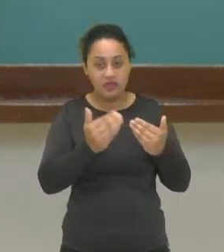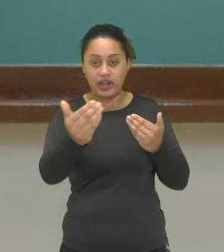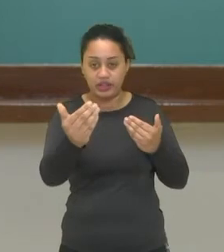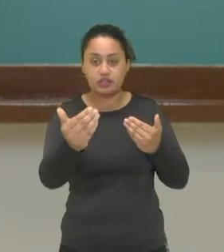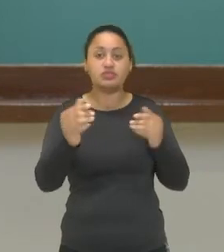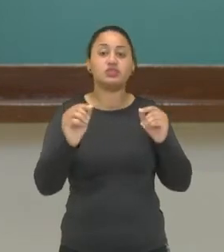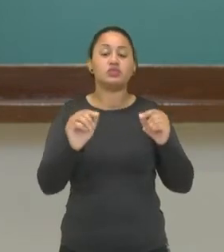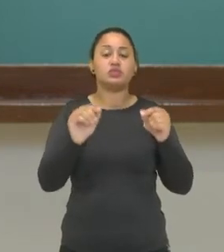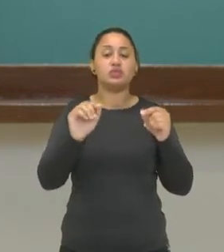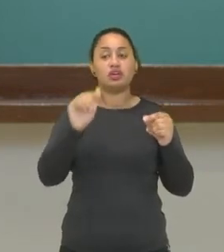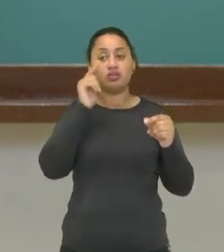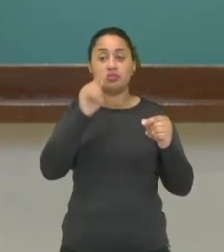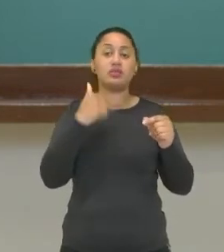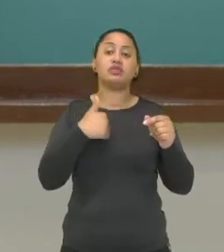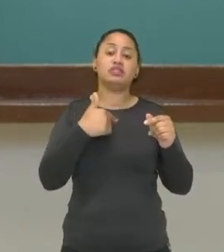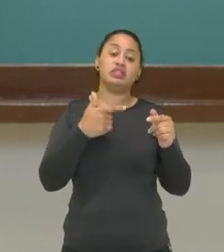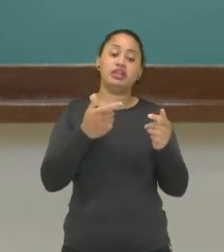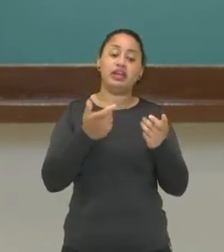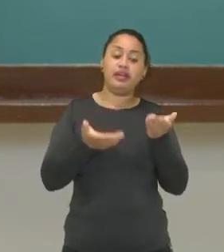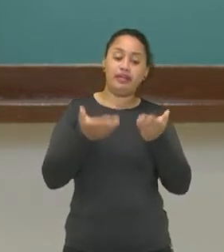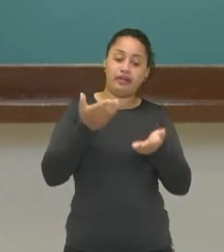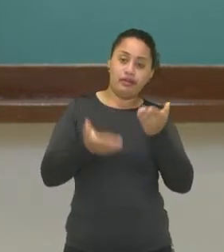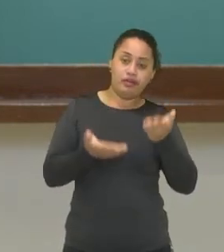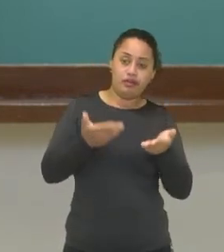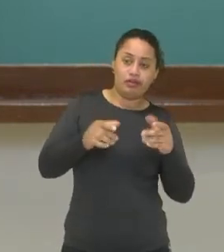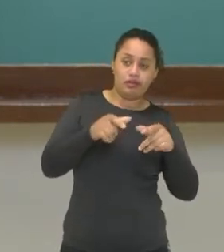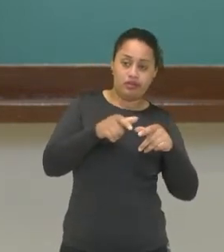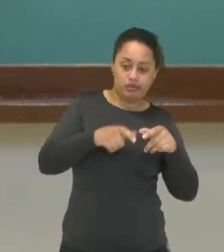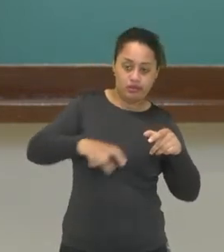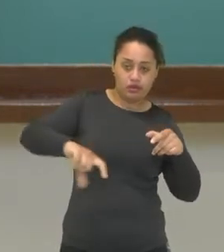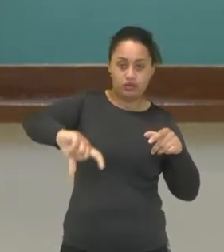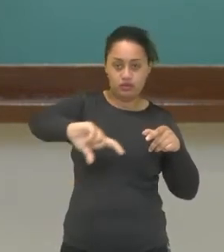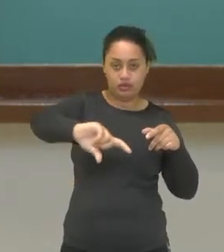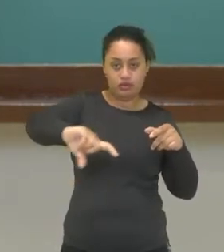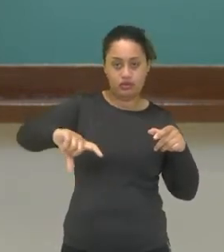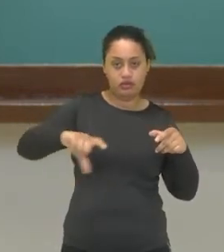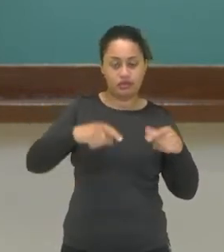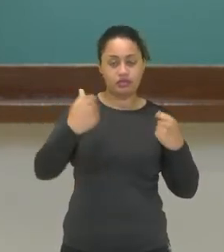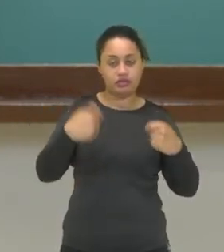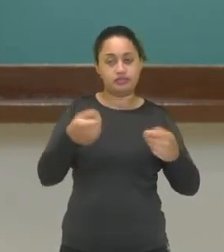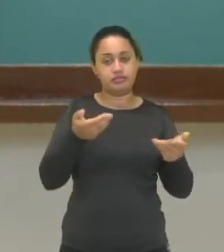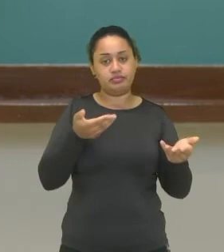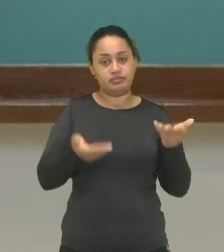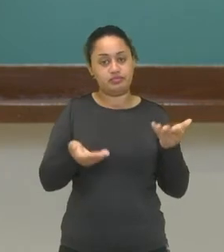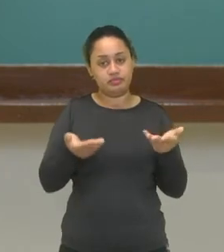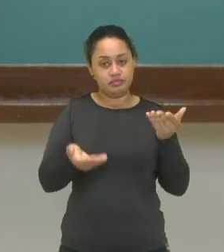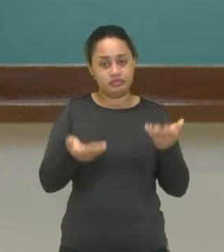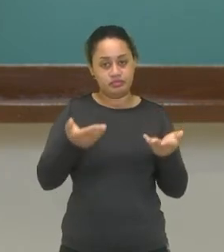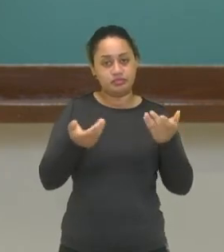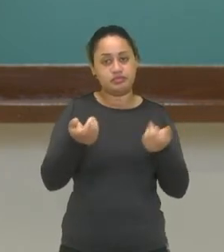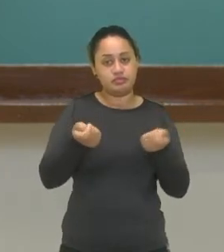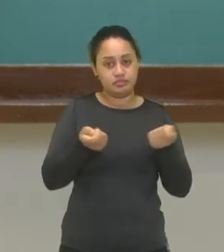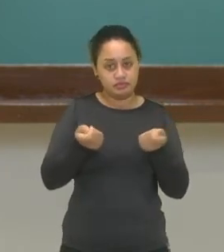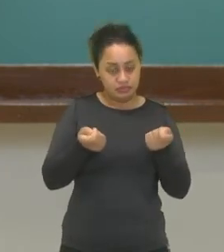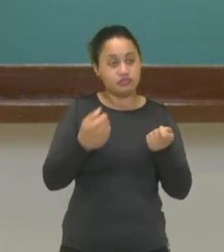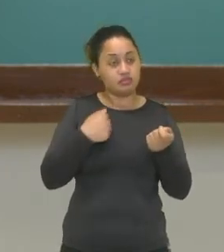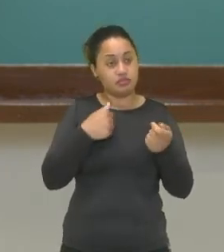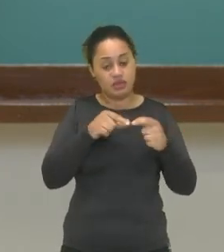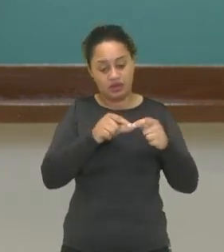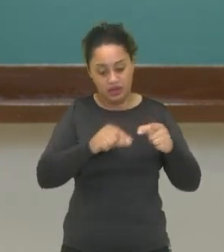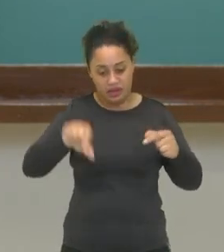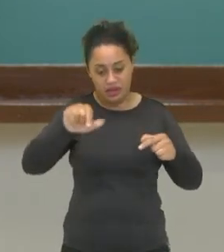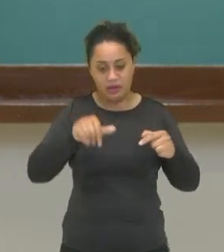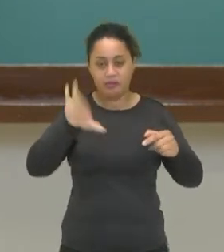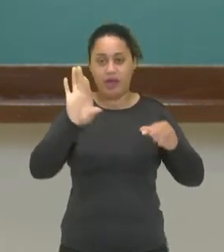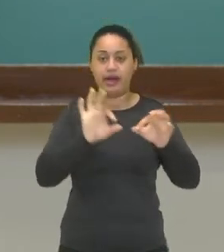para compensar o raio da curva, tá bom? Porque ele corre num raio maior. Se